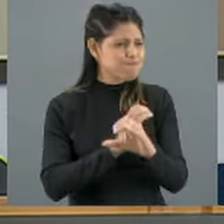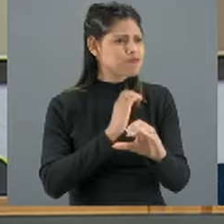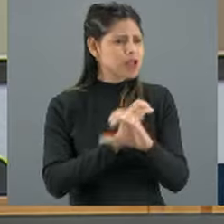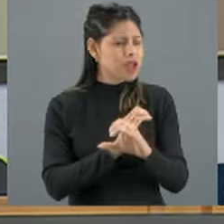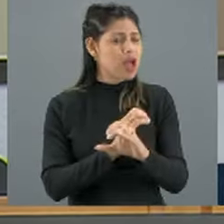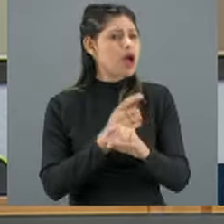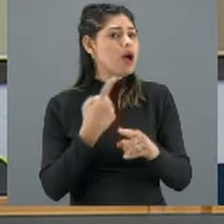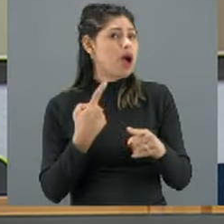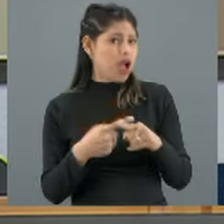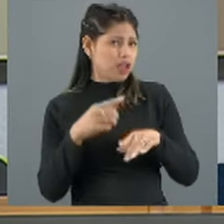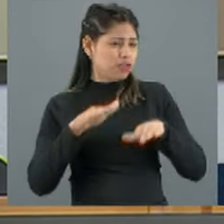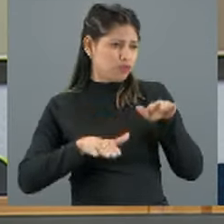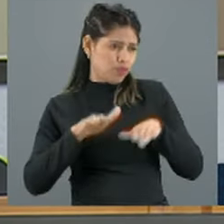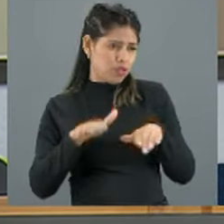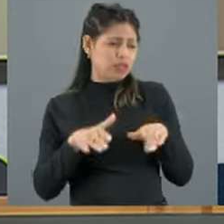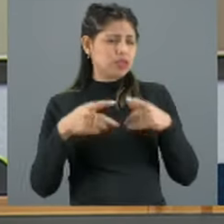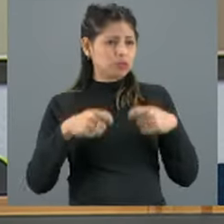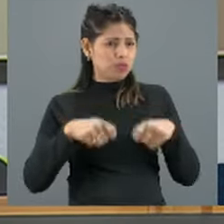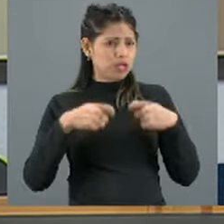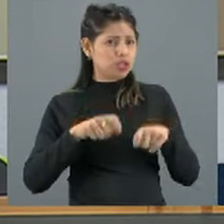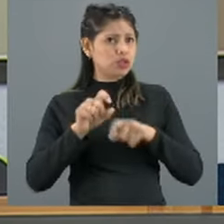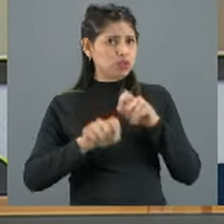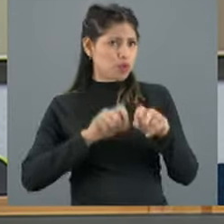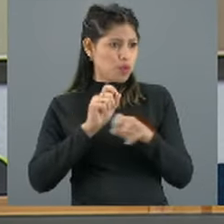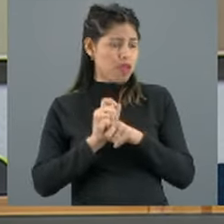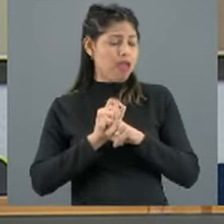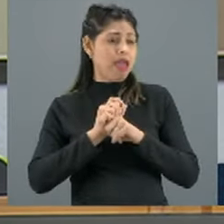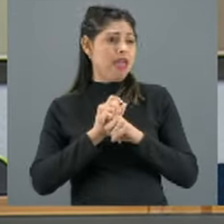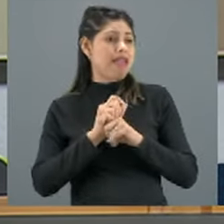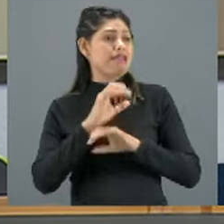Pela internet, para avisar